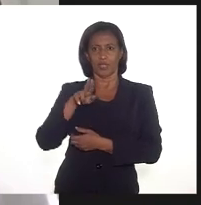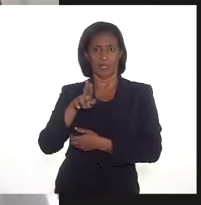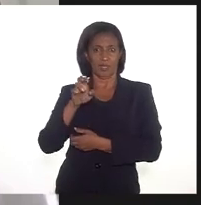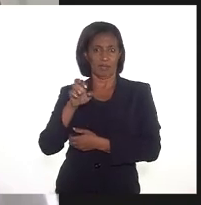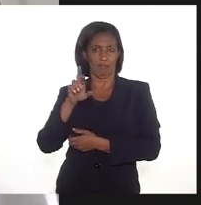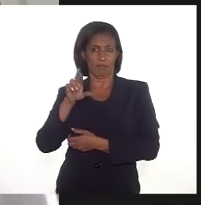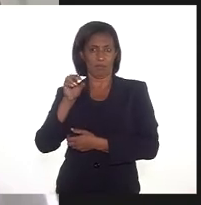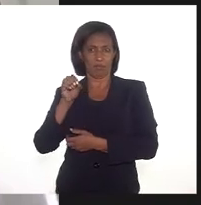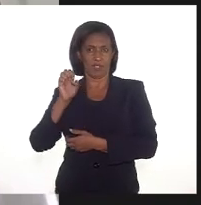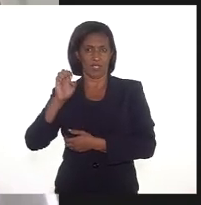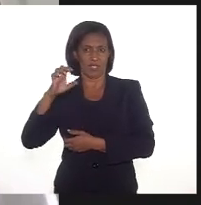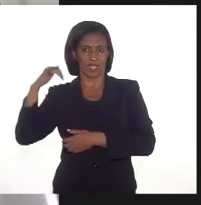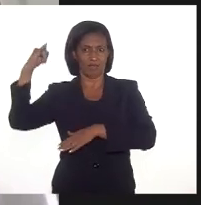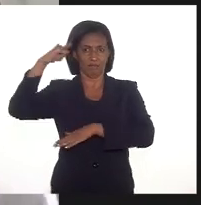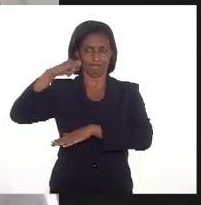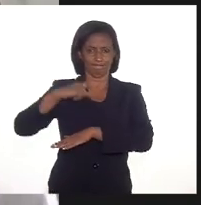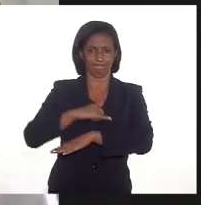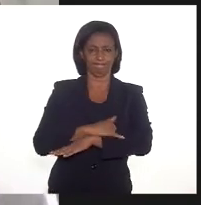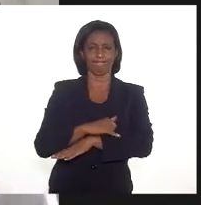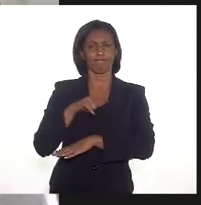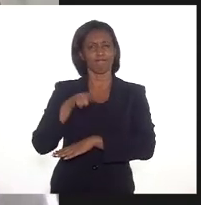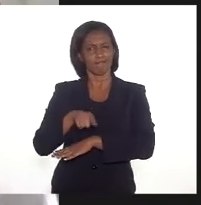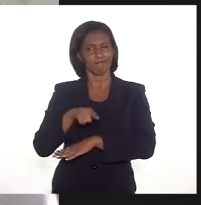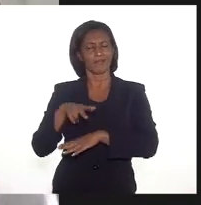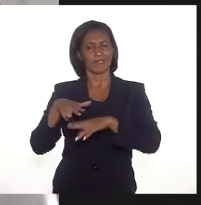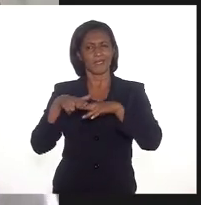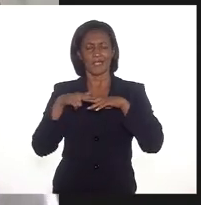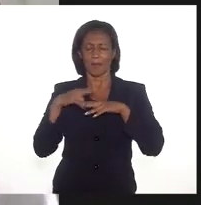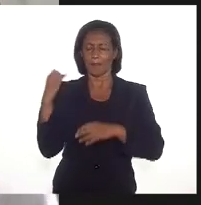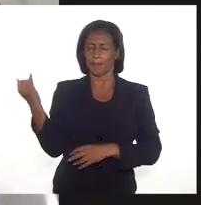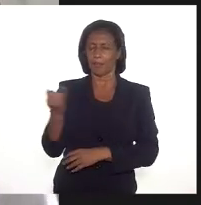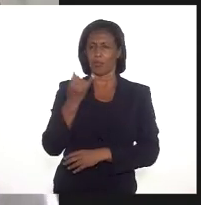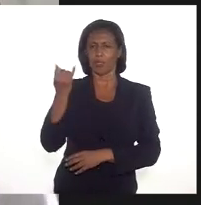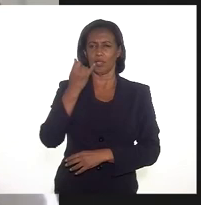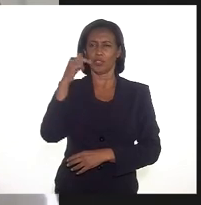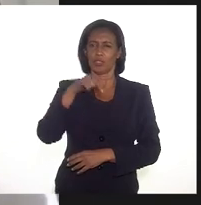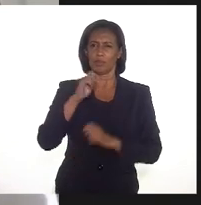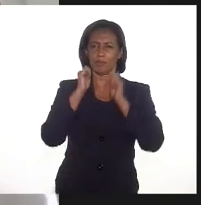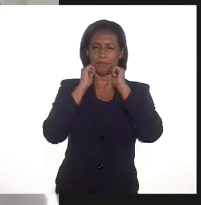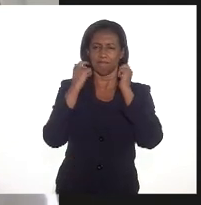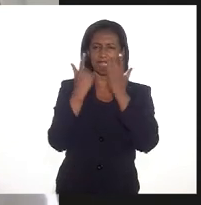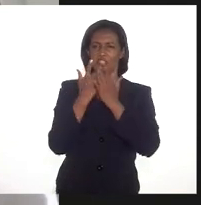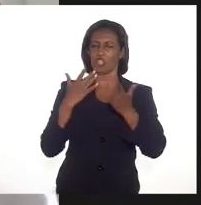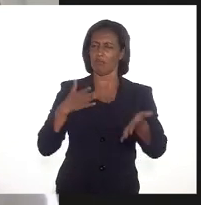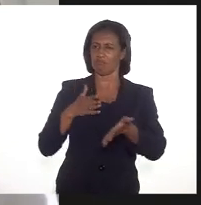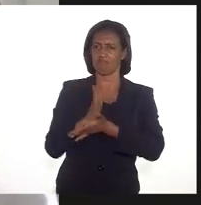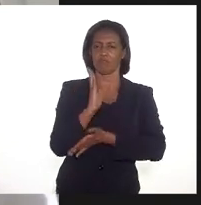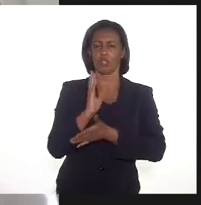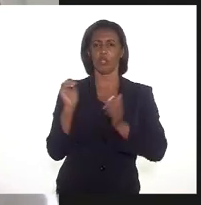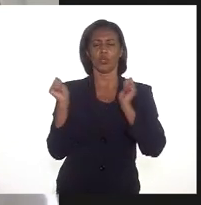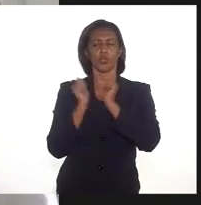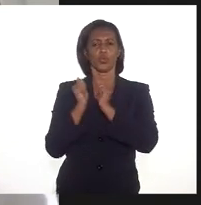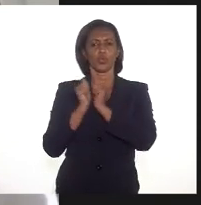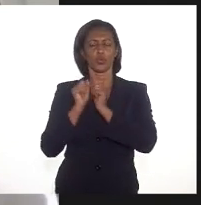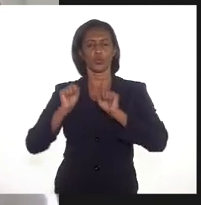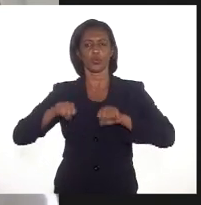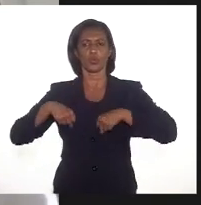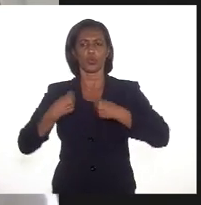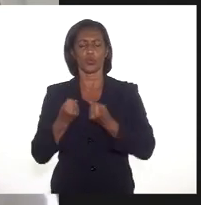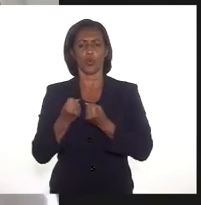foi uma medida importantíssima que esta casa aprovou, juntamente com o esforço